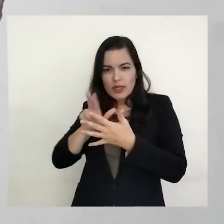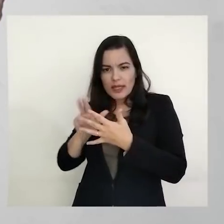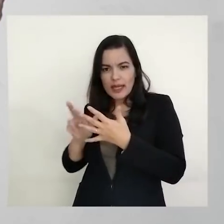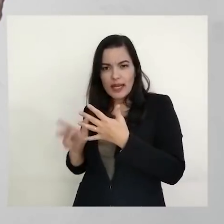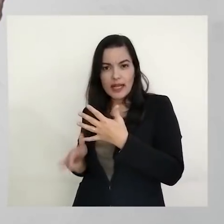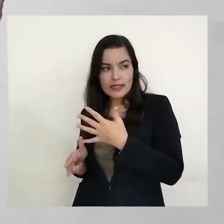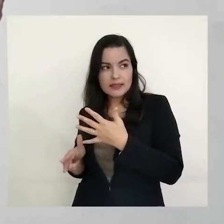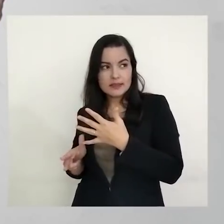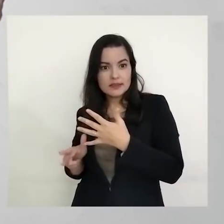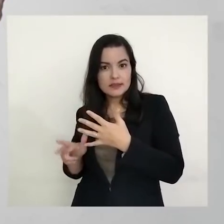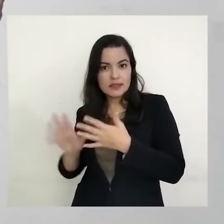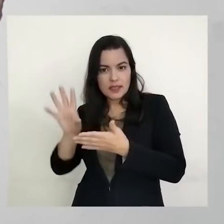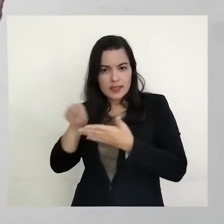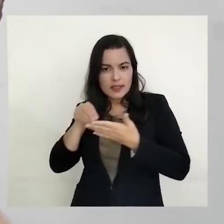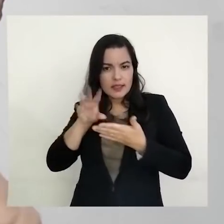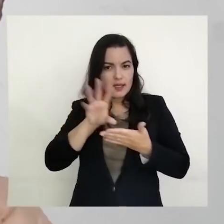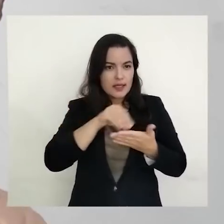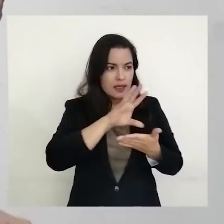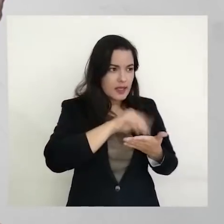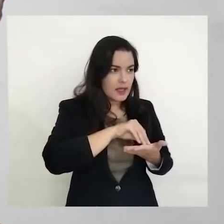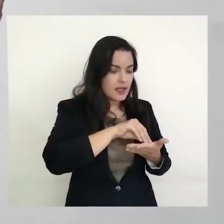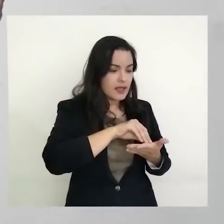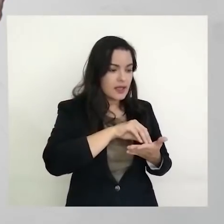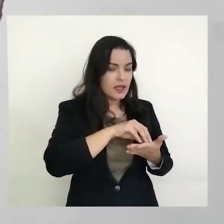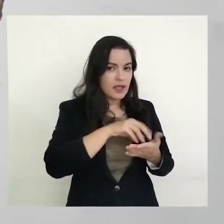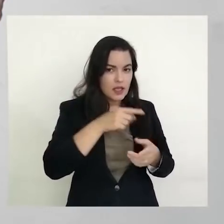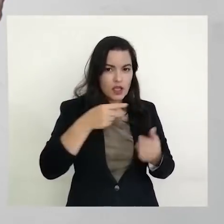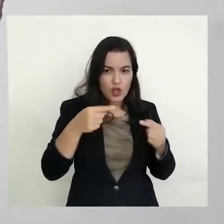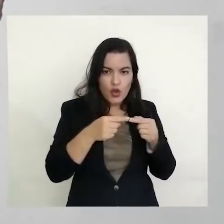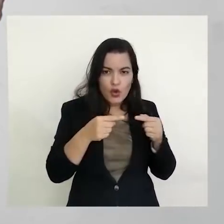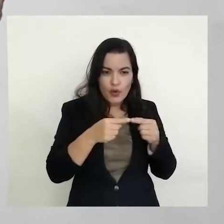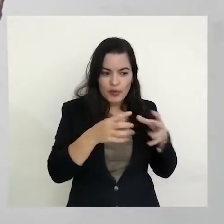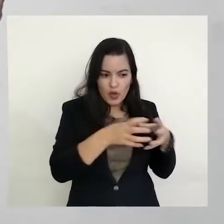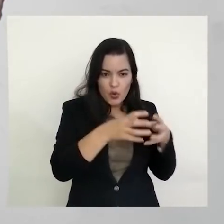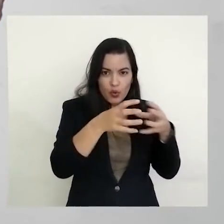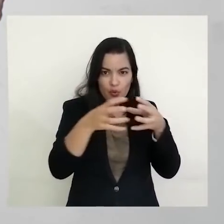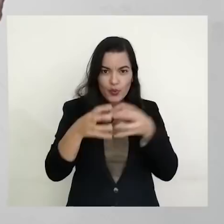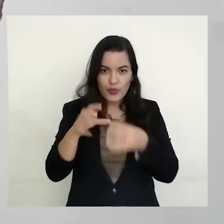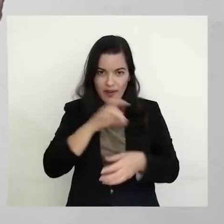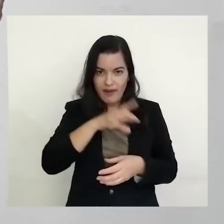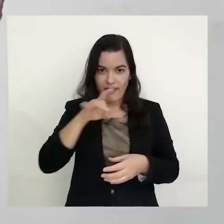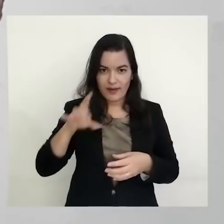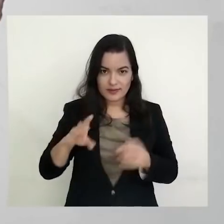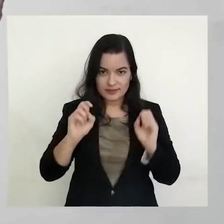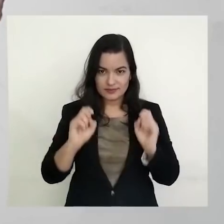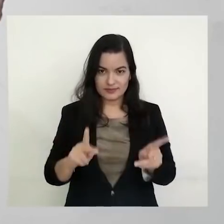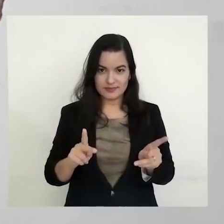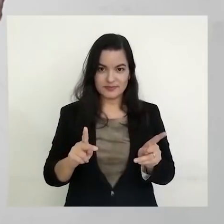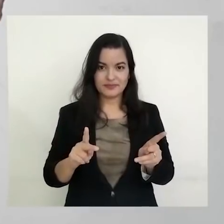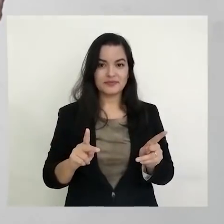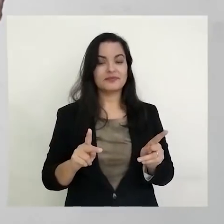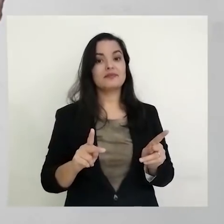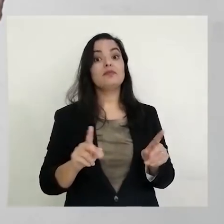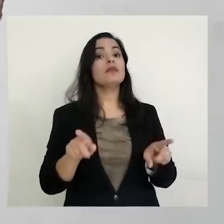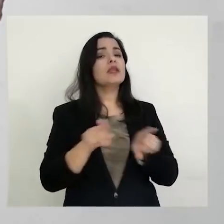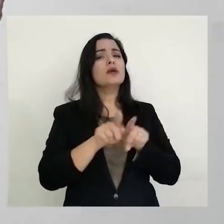características que possam ter sido herdadas dessas etnias. Nós ainda vamos falar de comida,